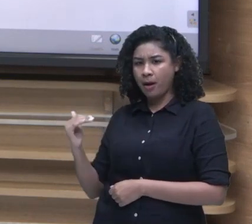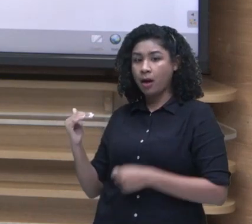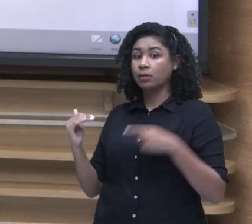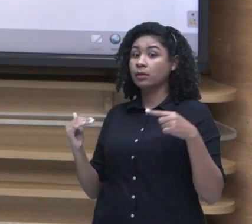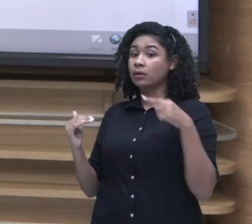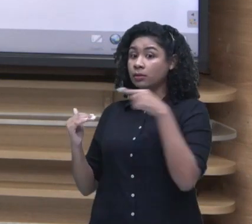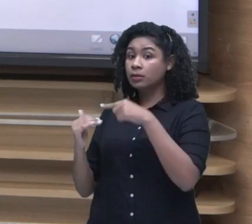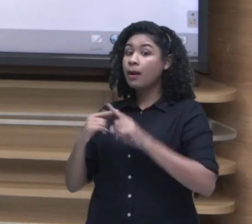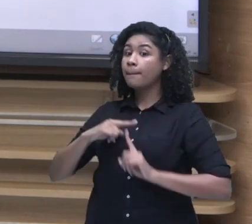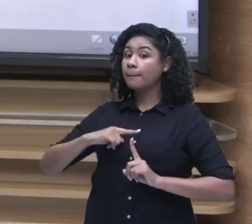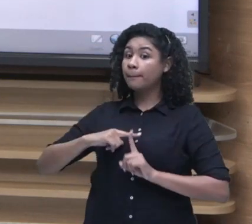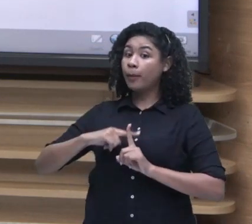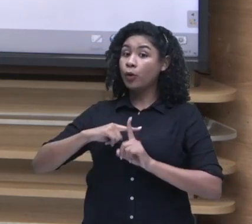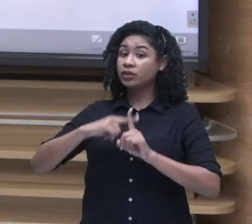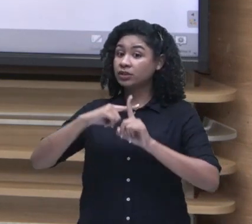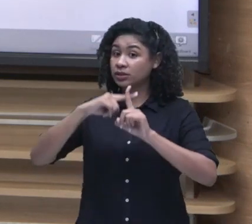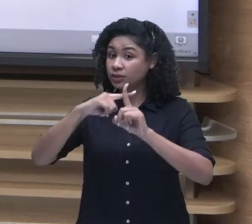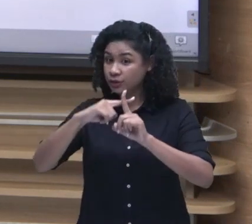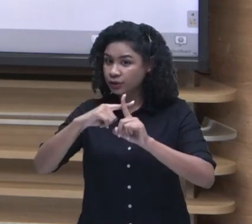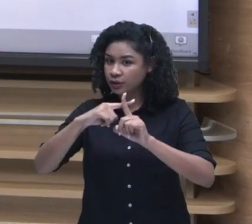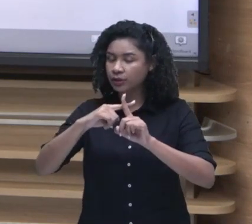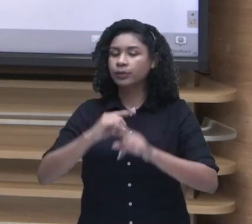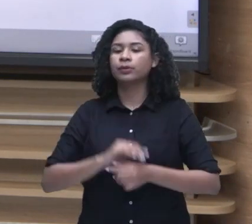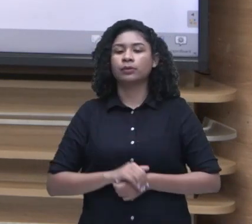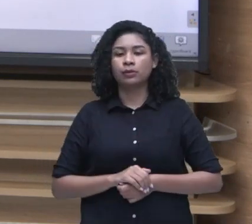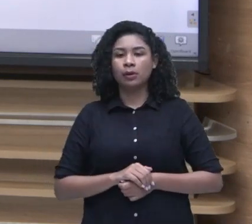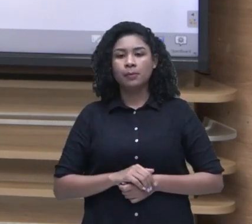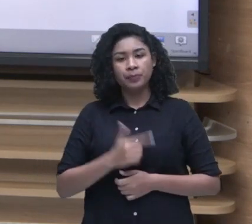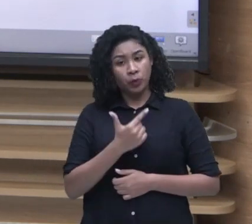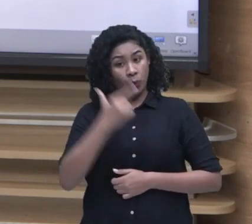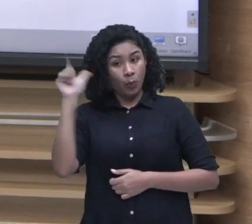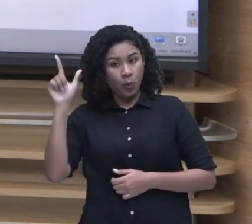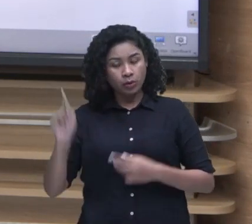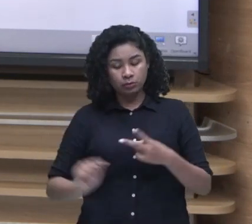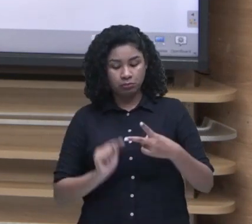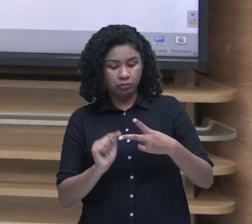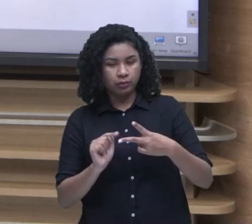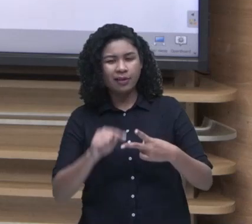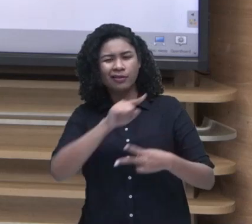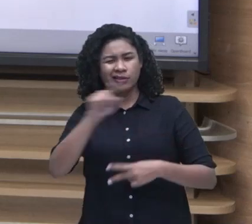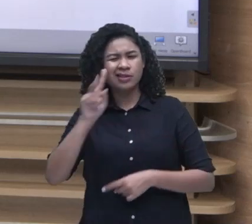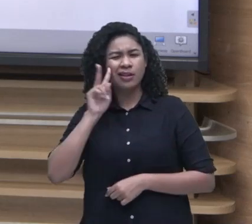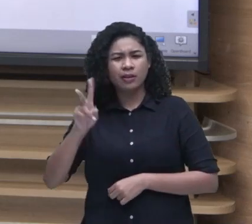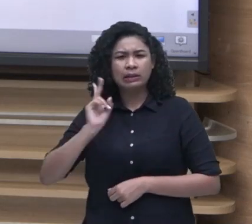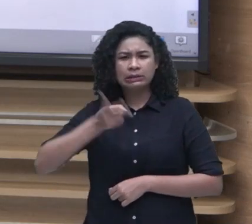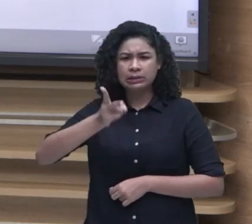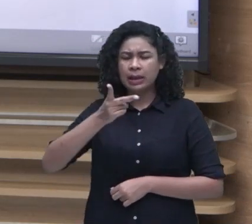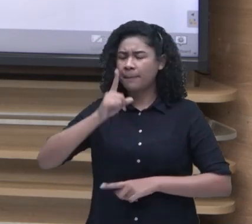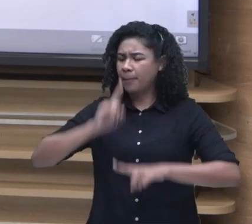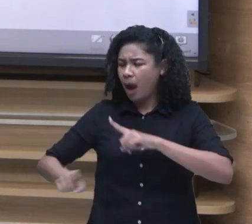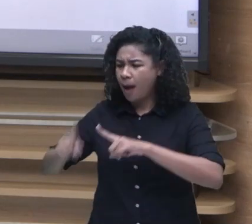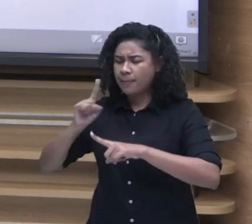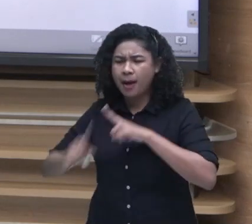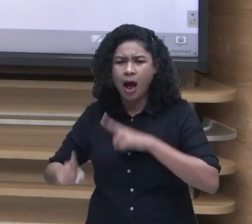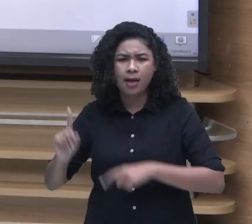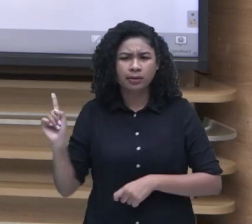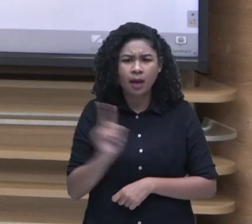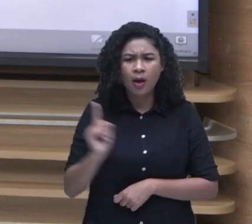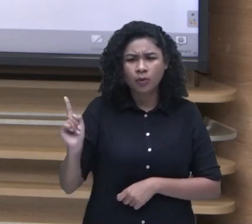está lá, né, para negar mesmo. Aqui não, vejo que todos são imperativo